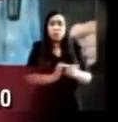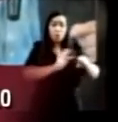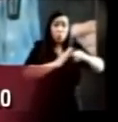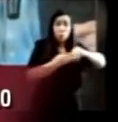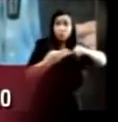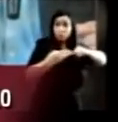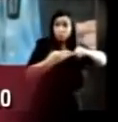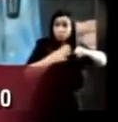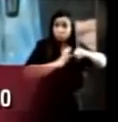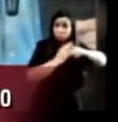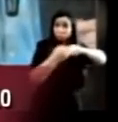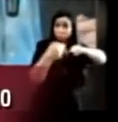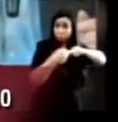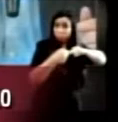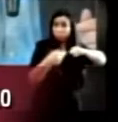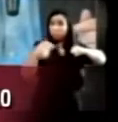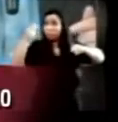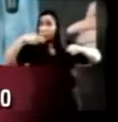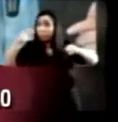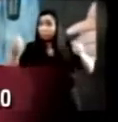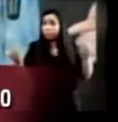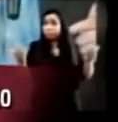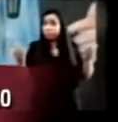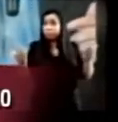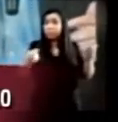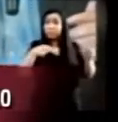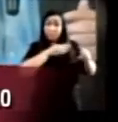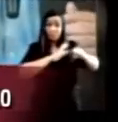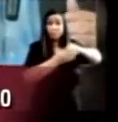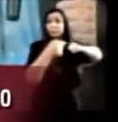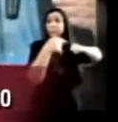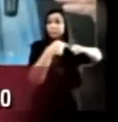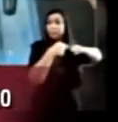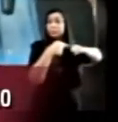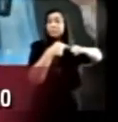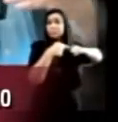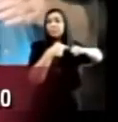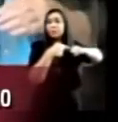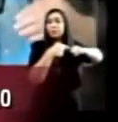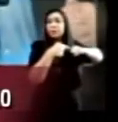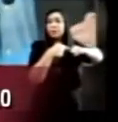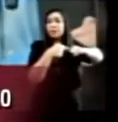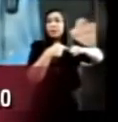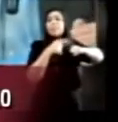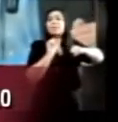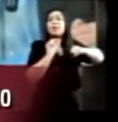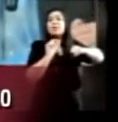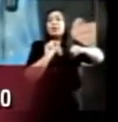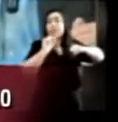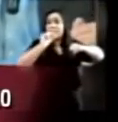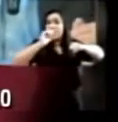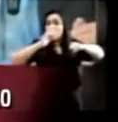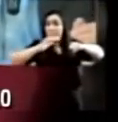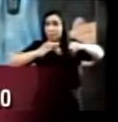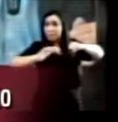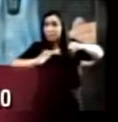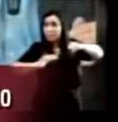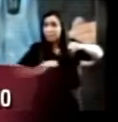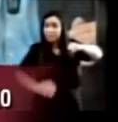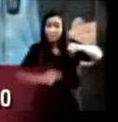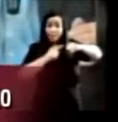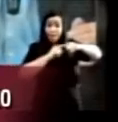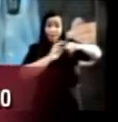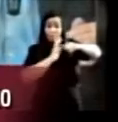Covid hoje deveria ser, para acompanhar a queda dos outros vírus, muito mais